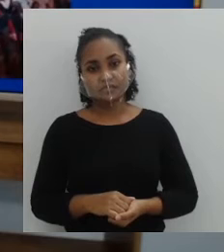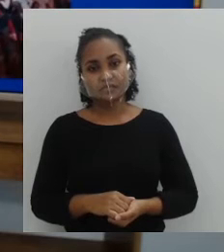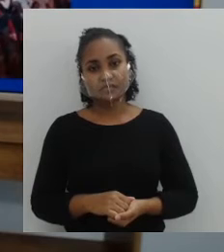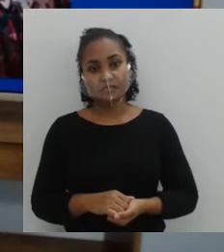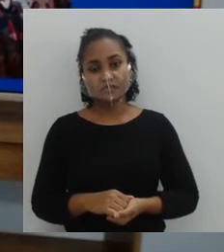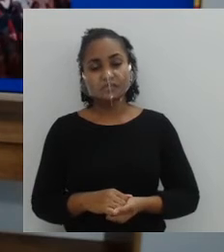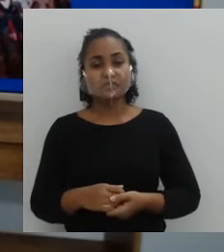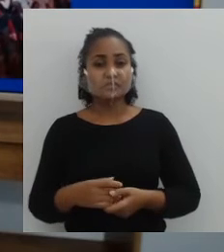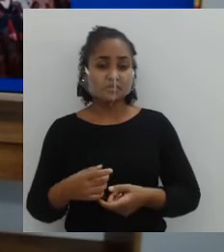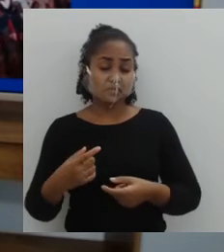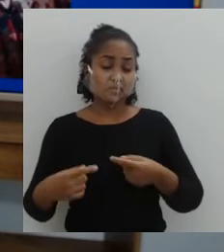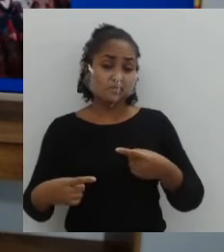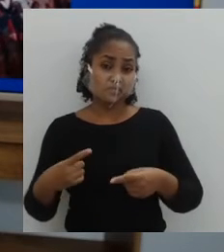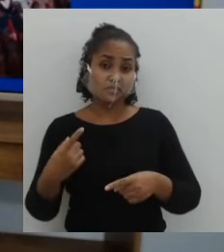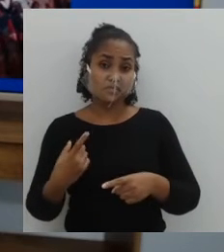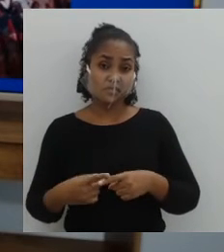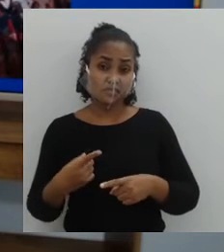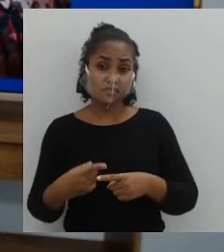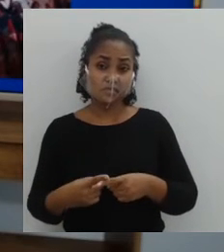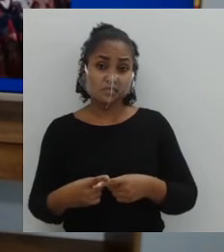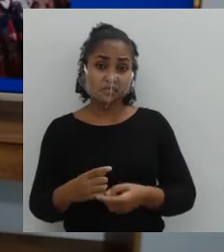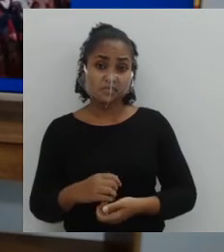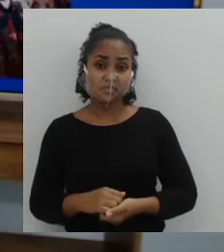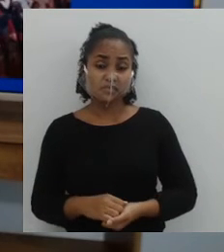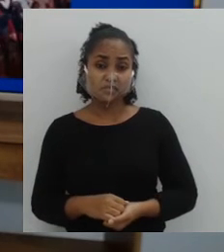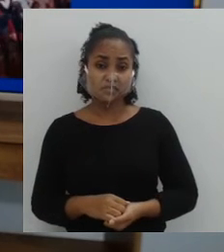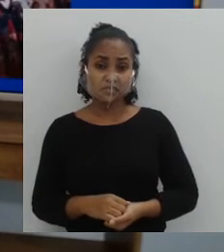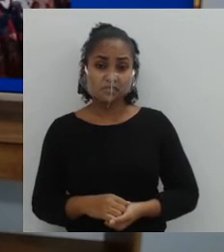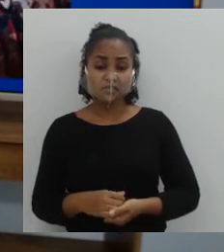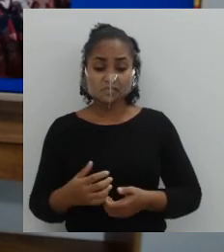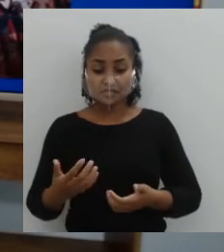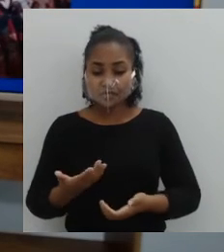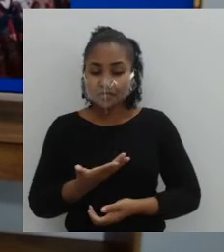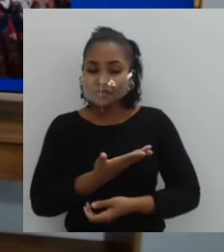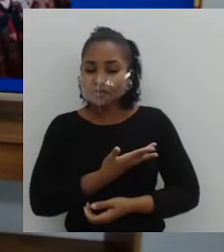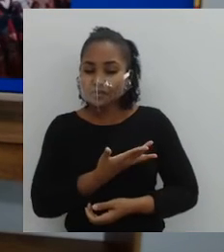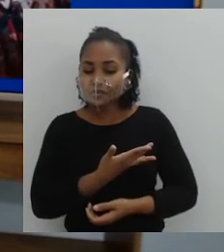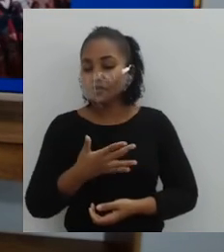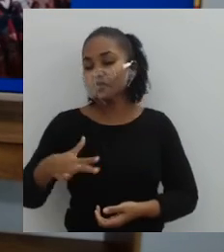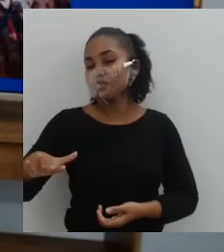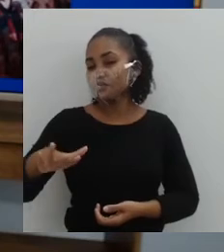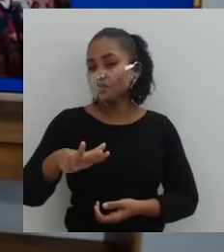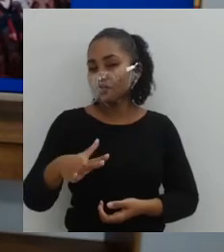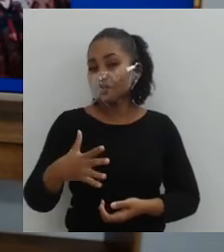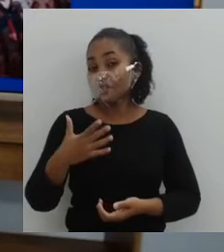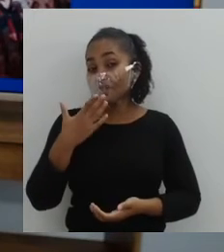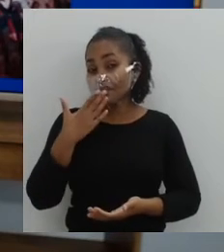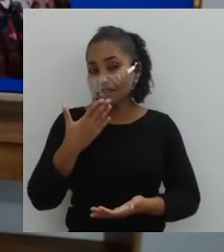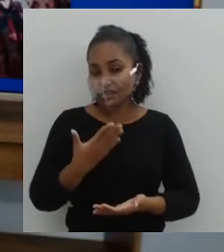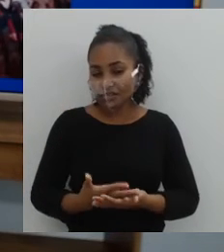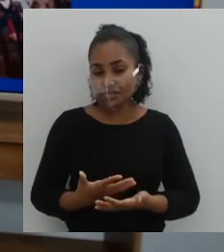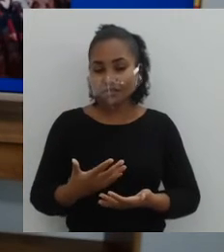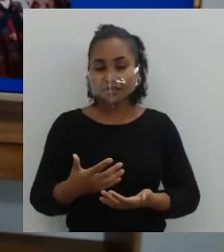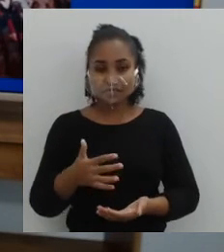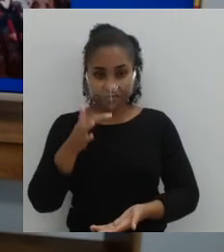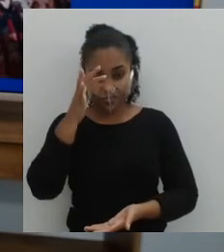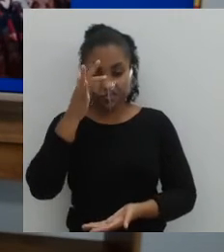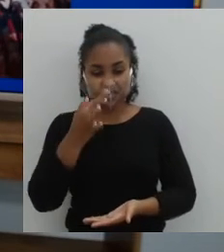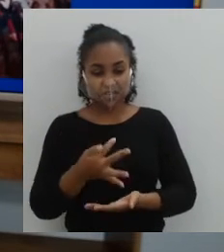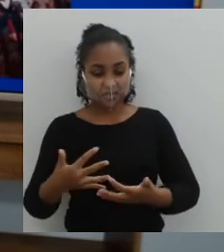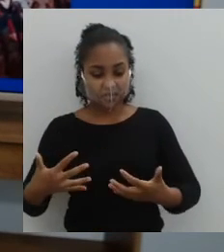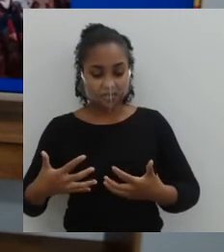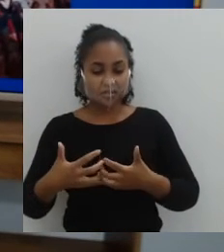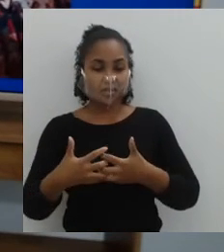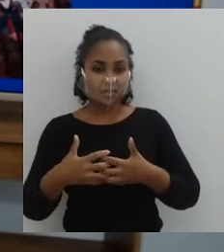sendo protestante, porque ele quer fazer uma amizade com o povo aqui, para que o povo aqui fique do lado dos